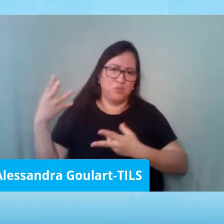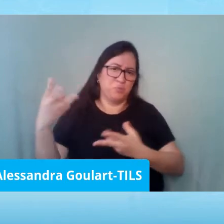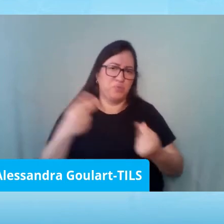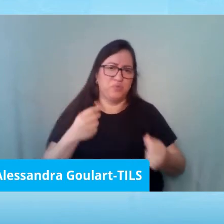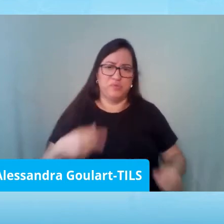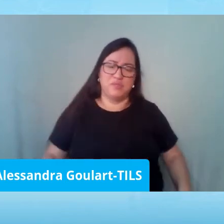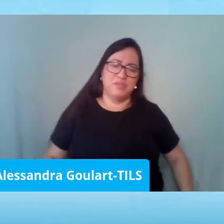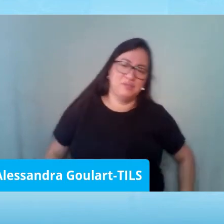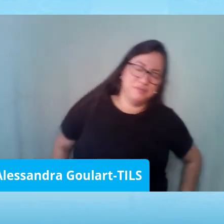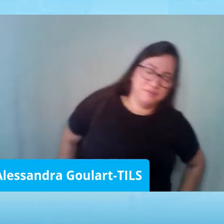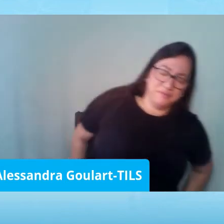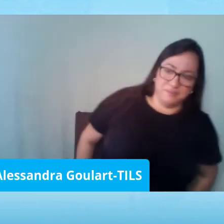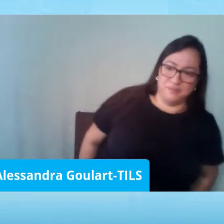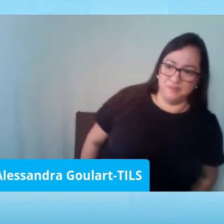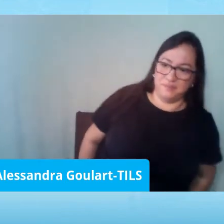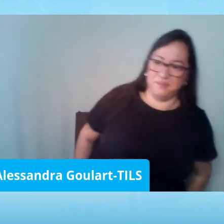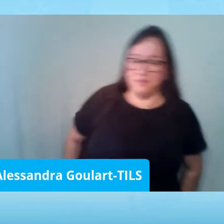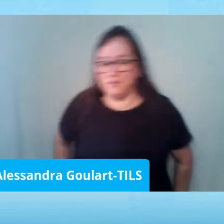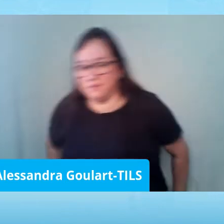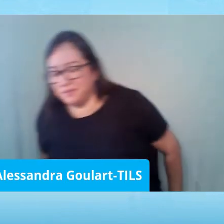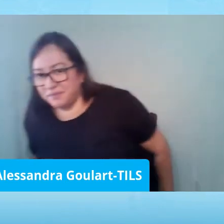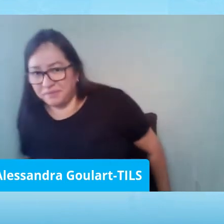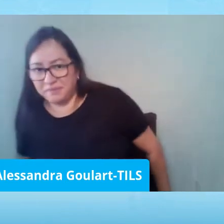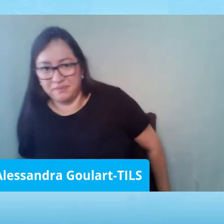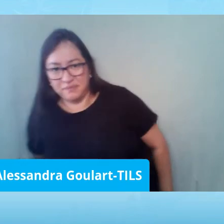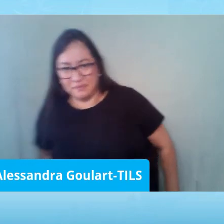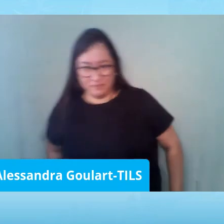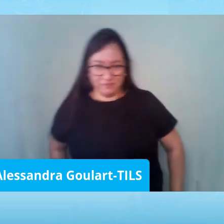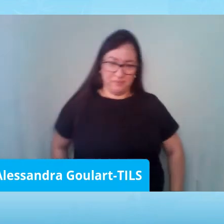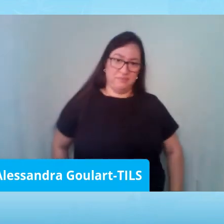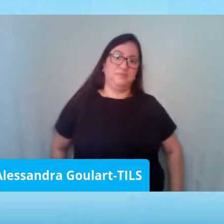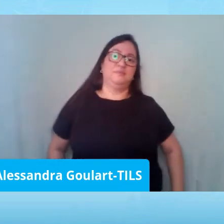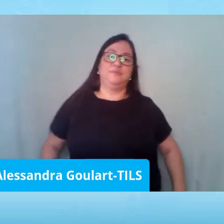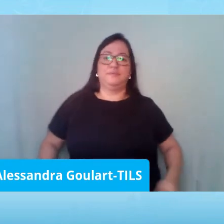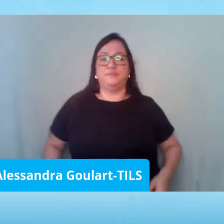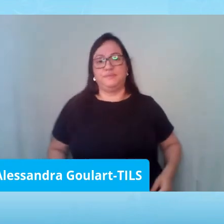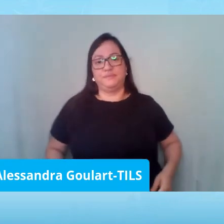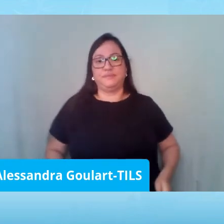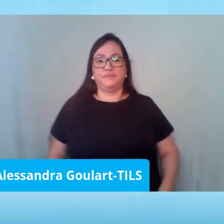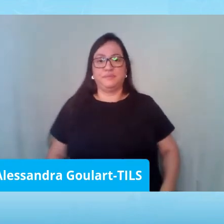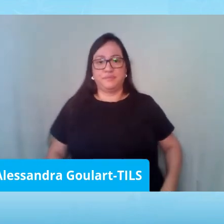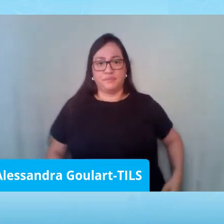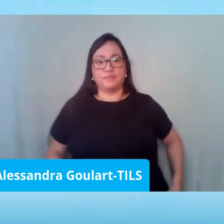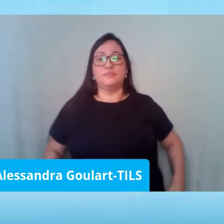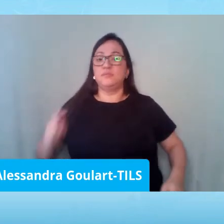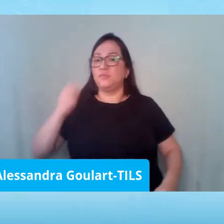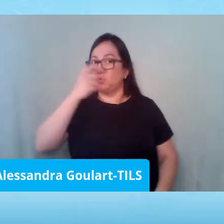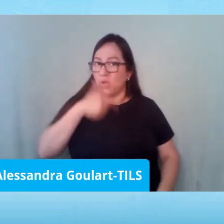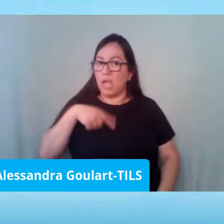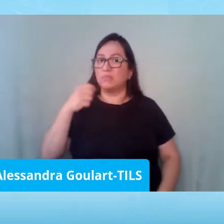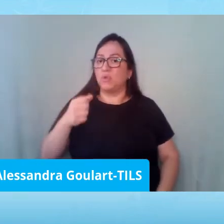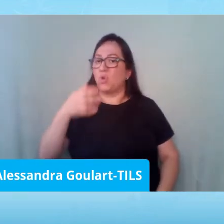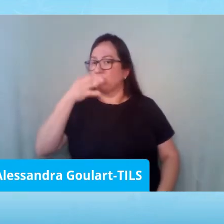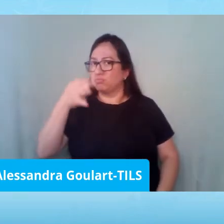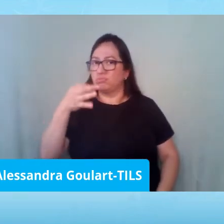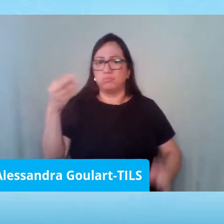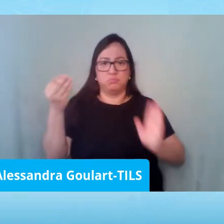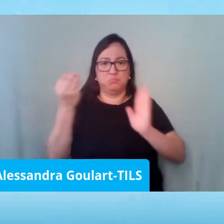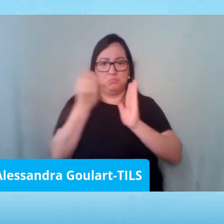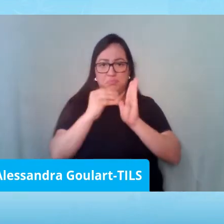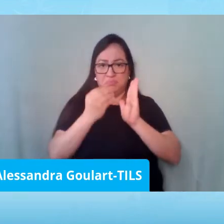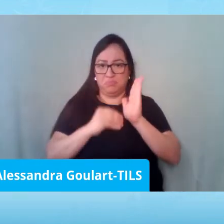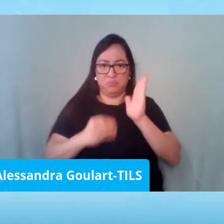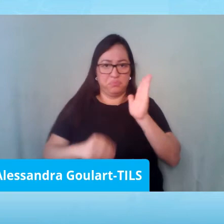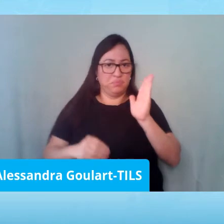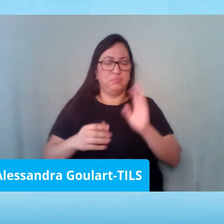colocando mais o que vocês, né, acharem, estejam fazendo. Eu achei bem